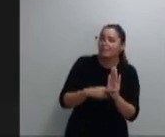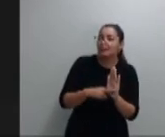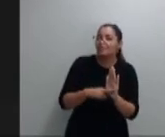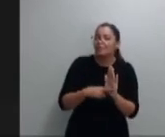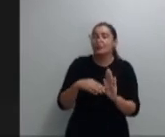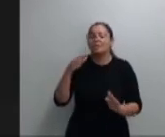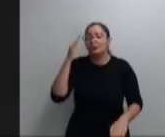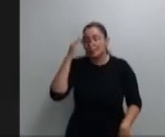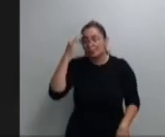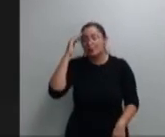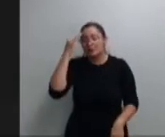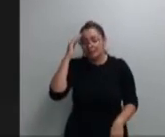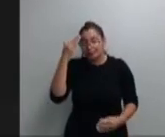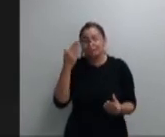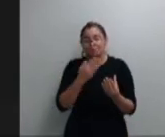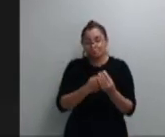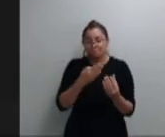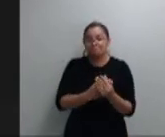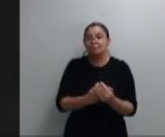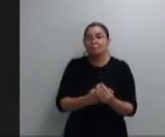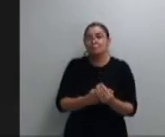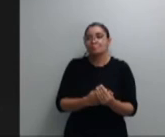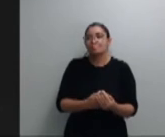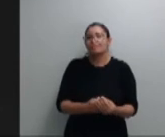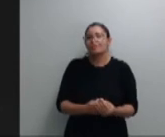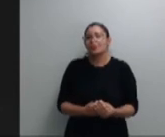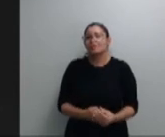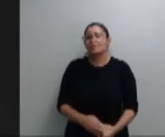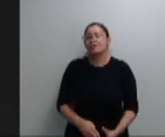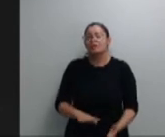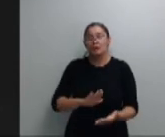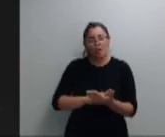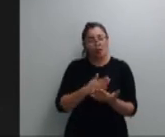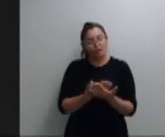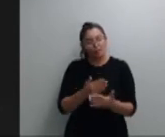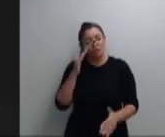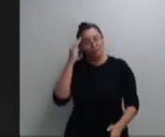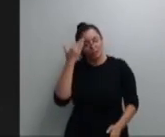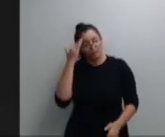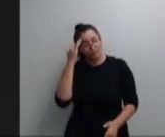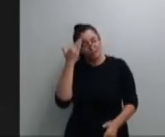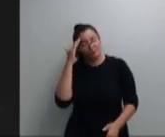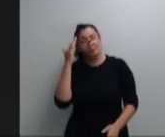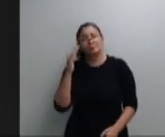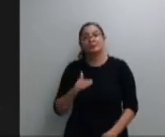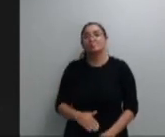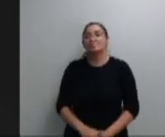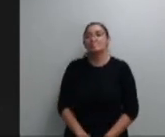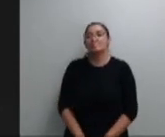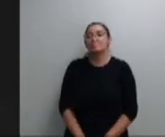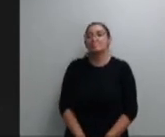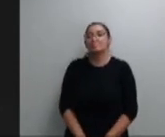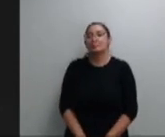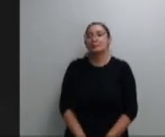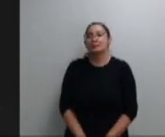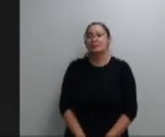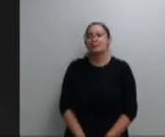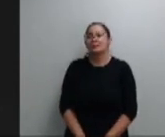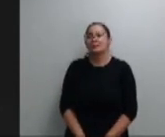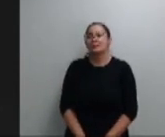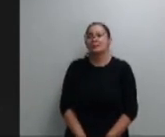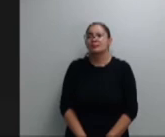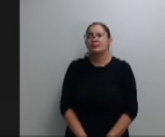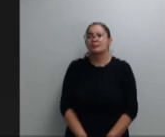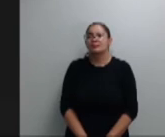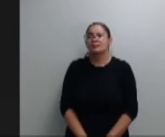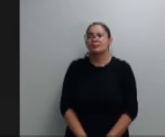esse contexto e fazer adequada interpretação da legislação aplicada muito bem lineamentos doutrinários acerca